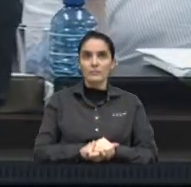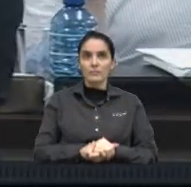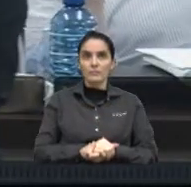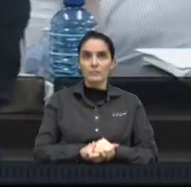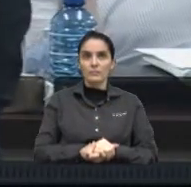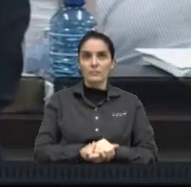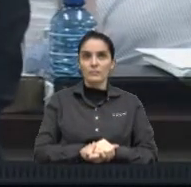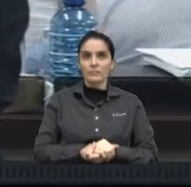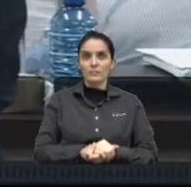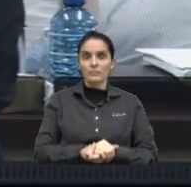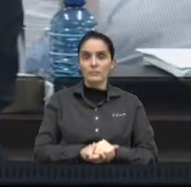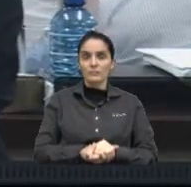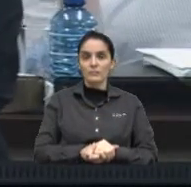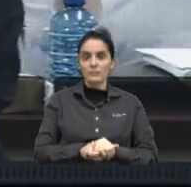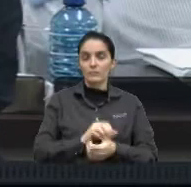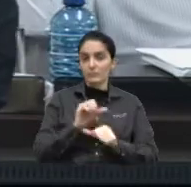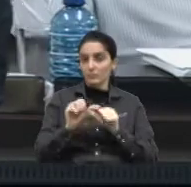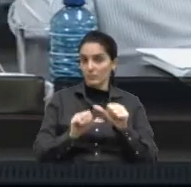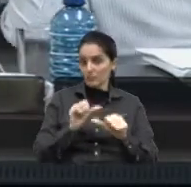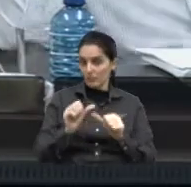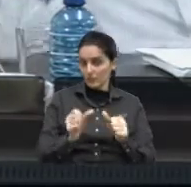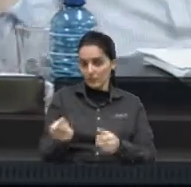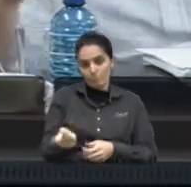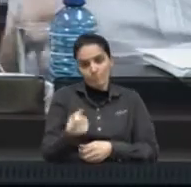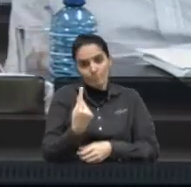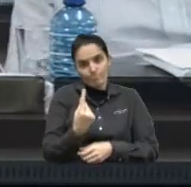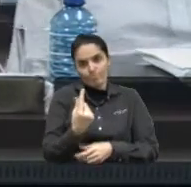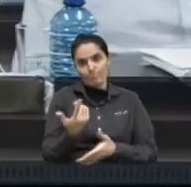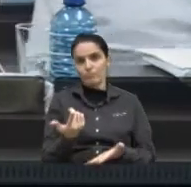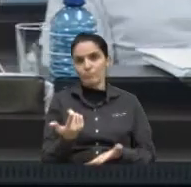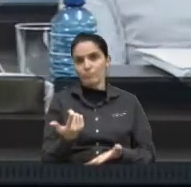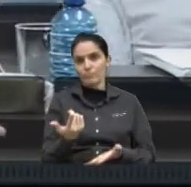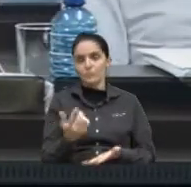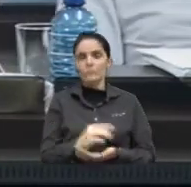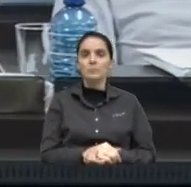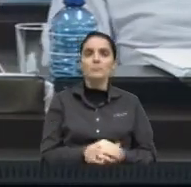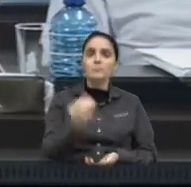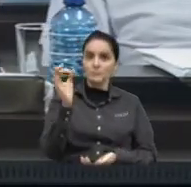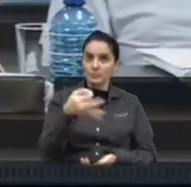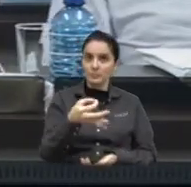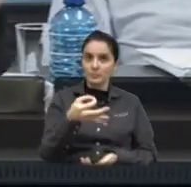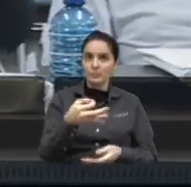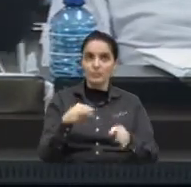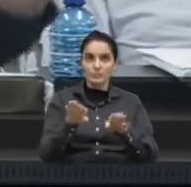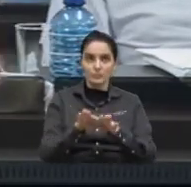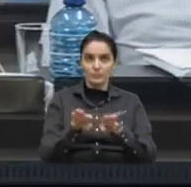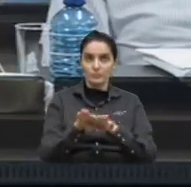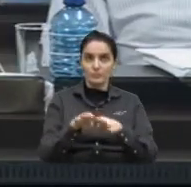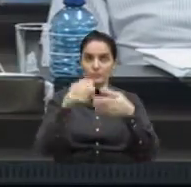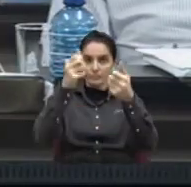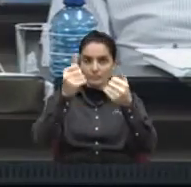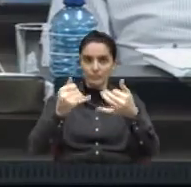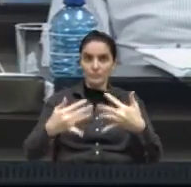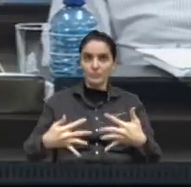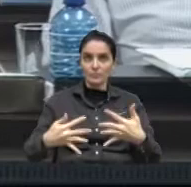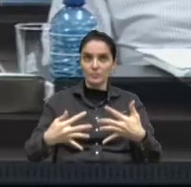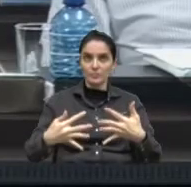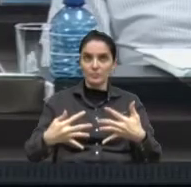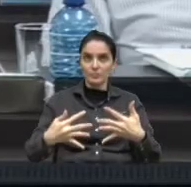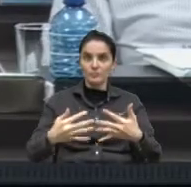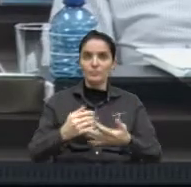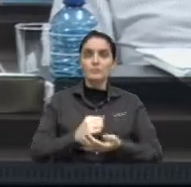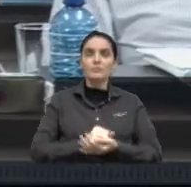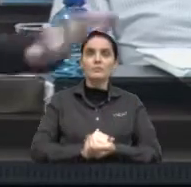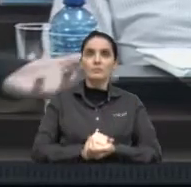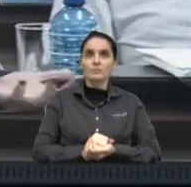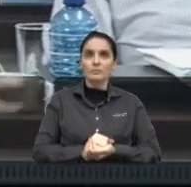óbvio toda mudança causa estranheza e é certo que também até pela justificativa até pela negativa